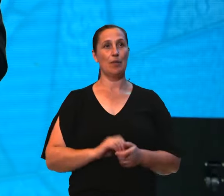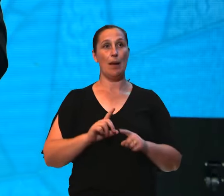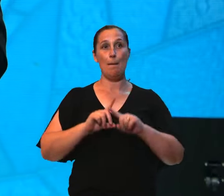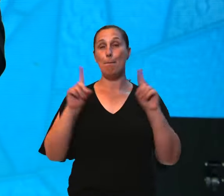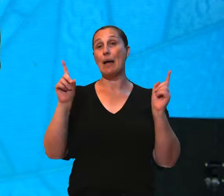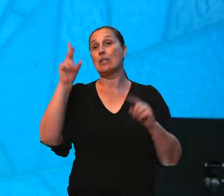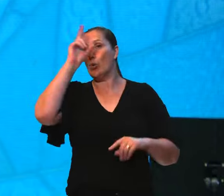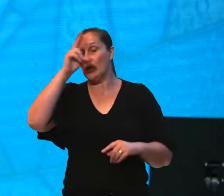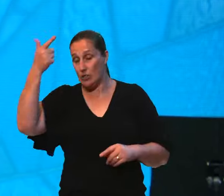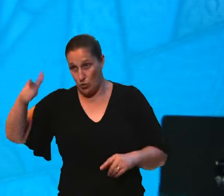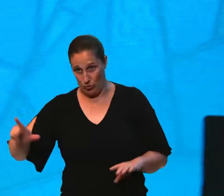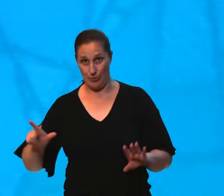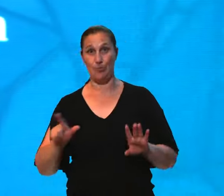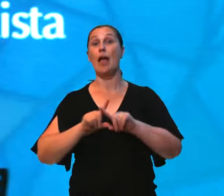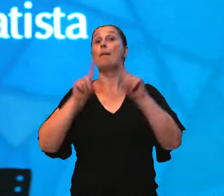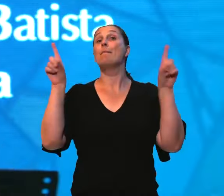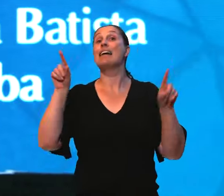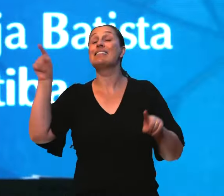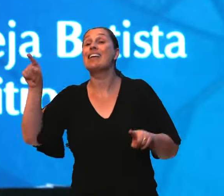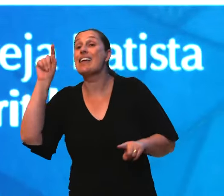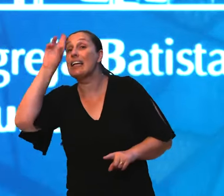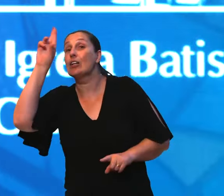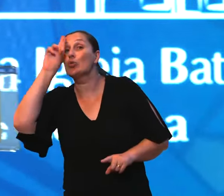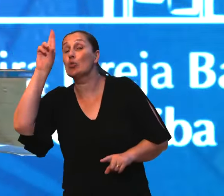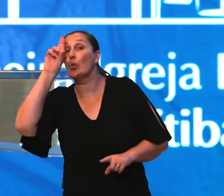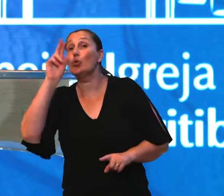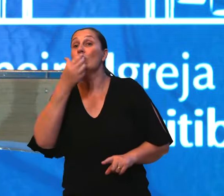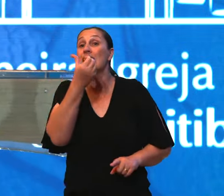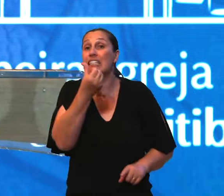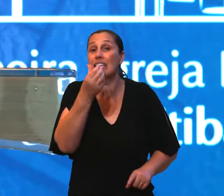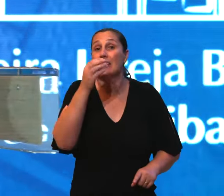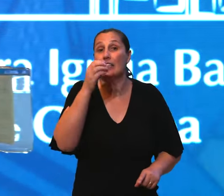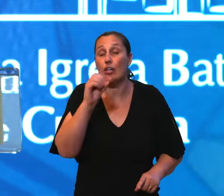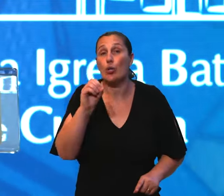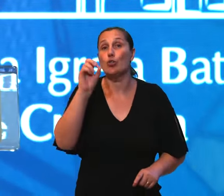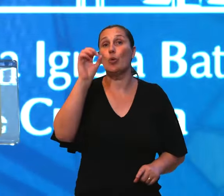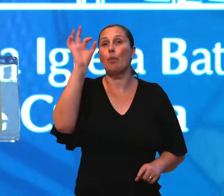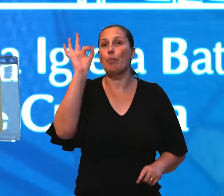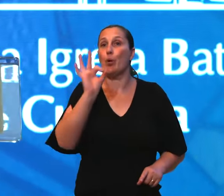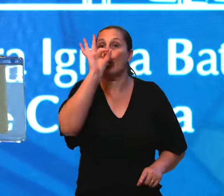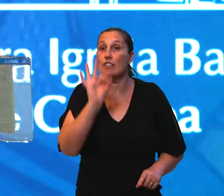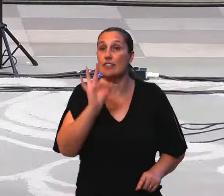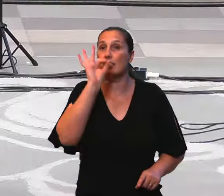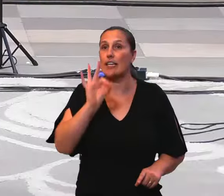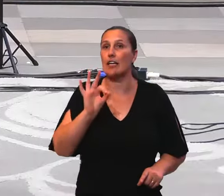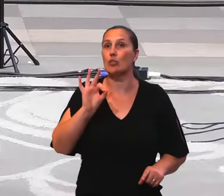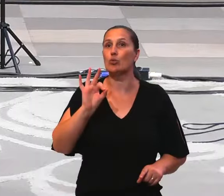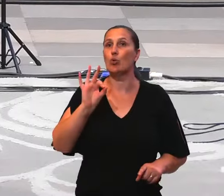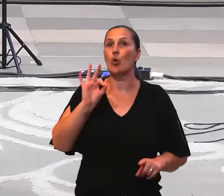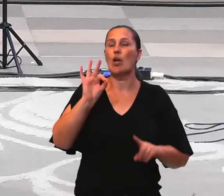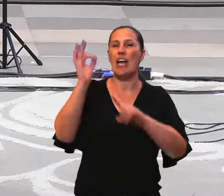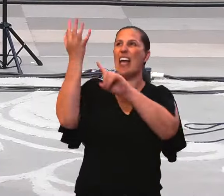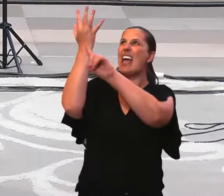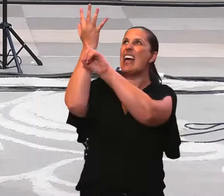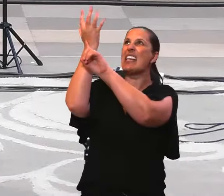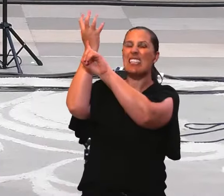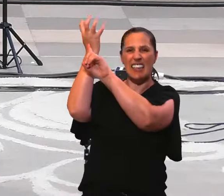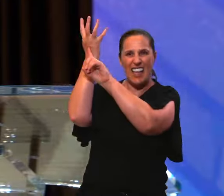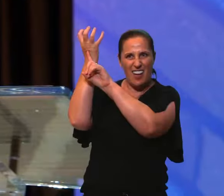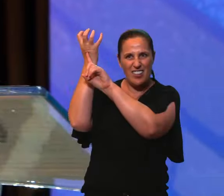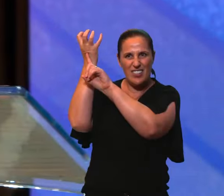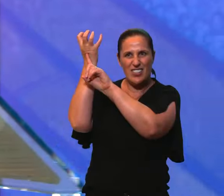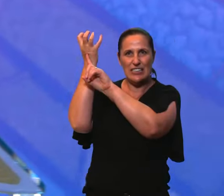outra história mas ele é dono de 68 dos satélites de internet que estão lá no céu já imaginou se esse menino tem uma dor de